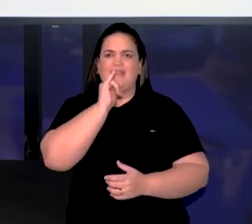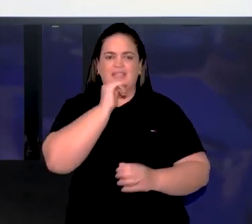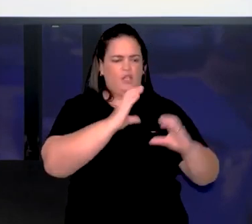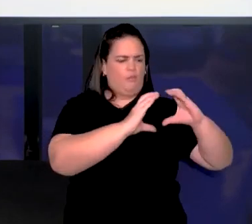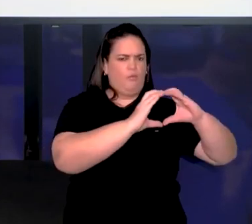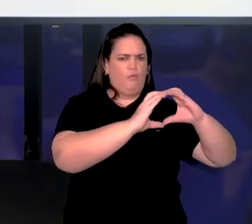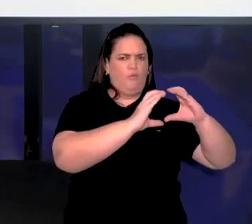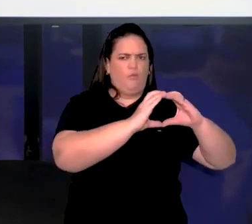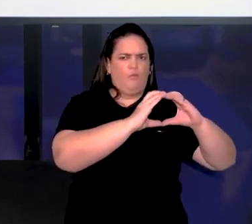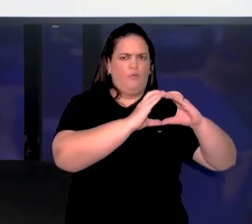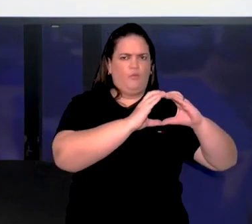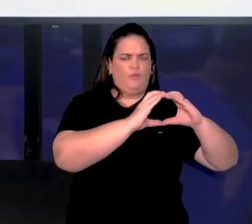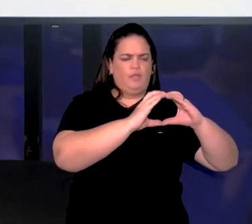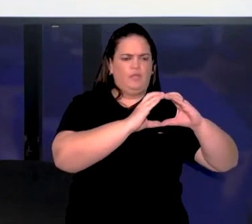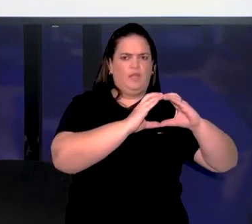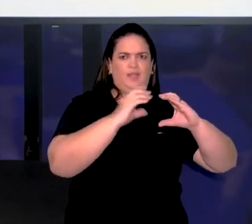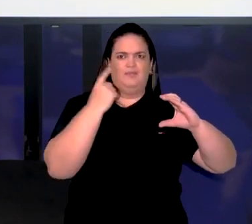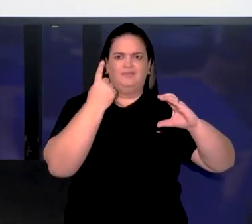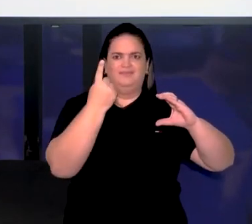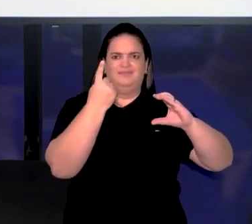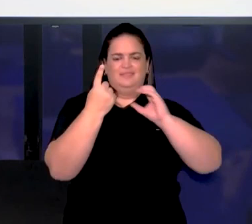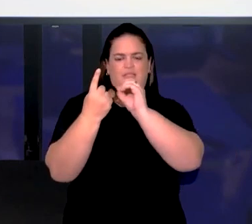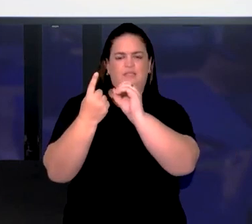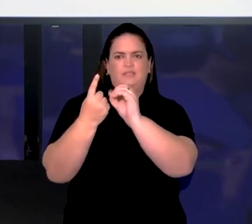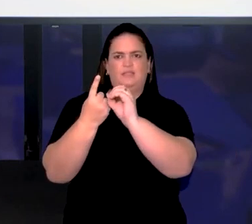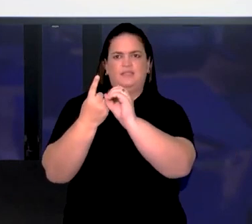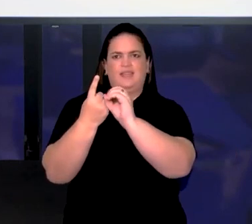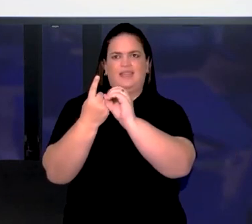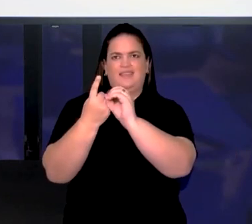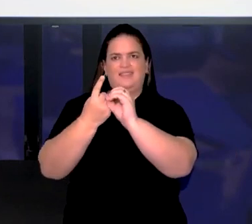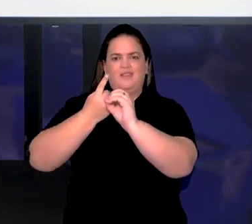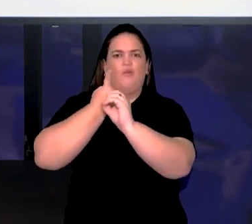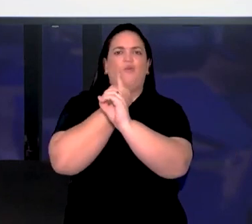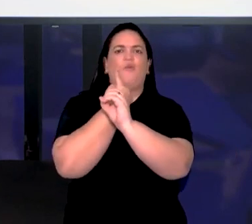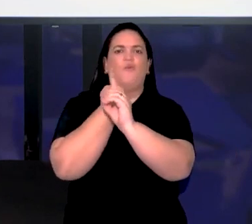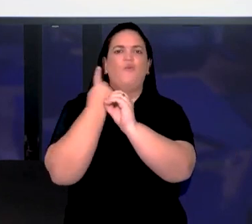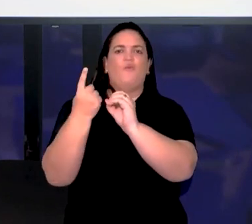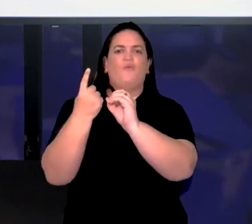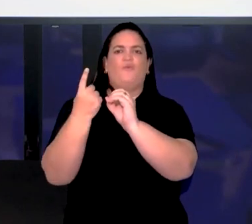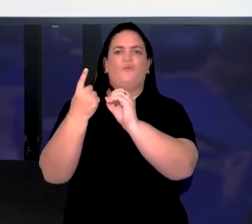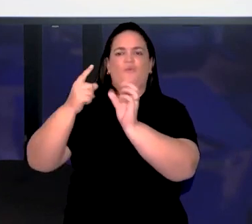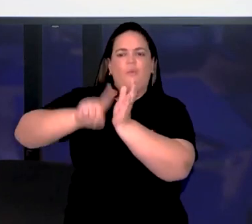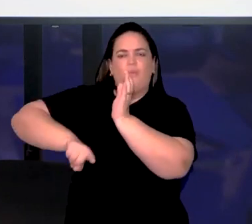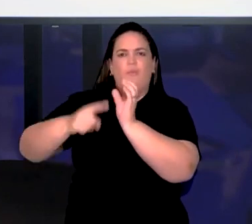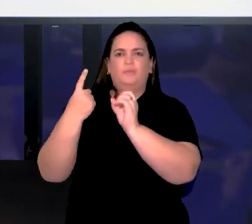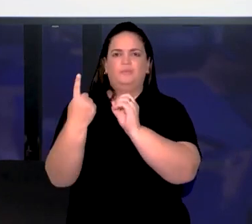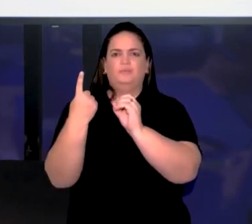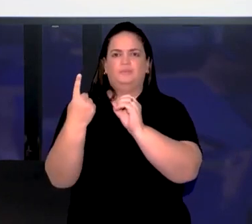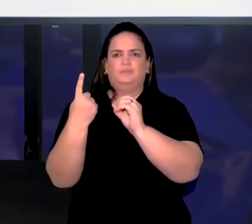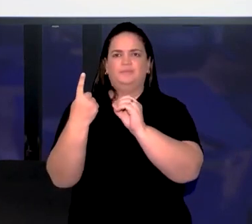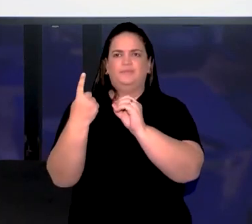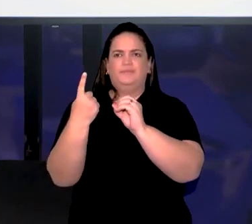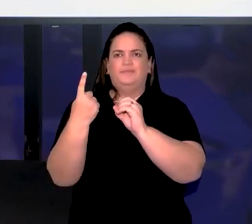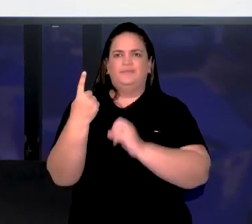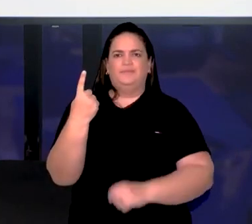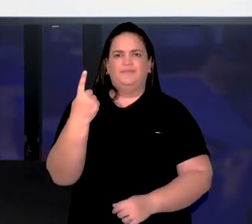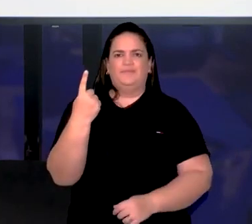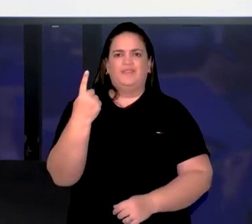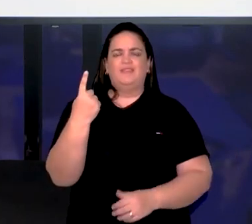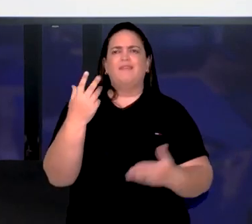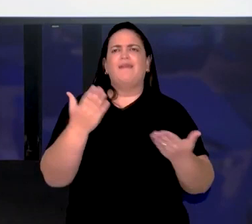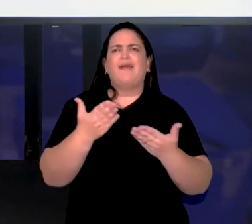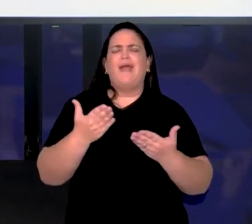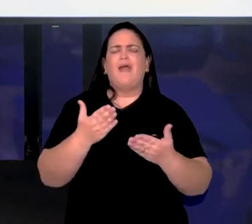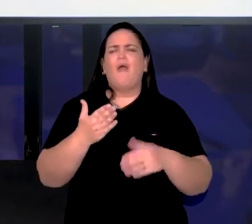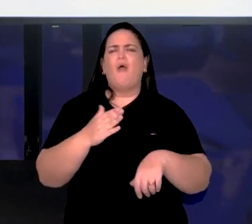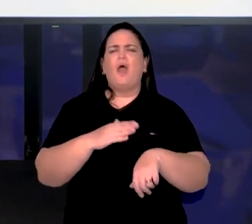inteiro. Espera aí, professor. Cheguei no inteiro, como ele é negativo. Agora, eu vou colocar